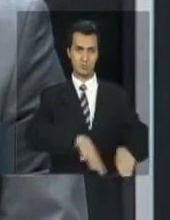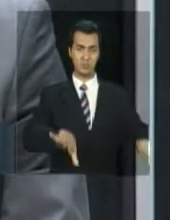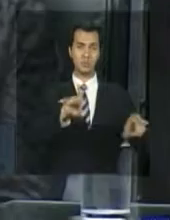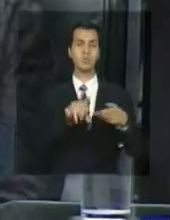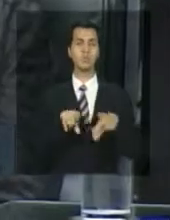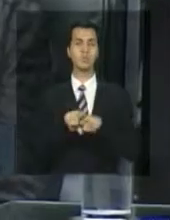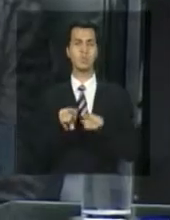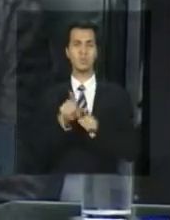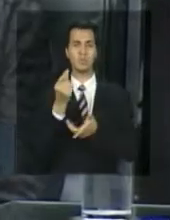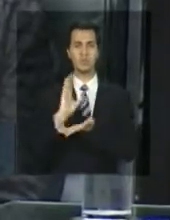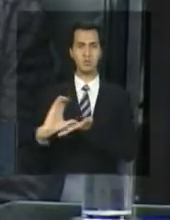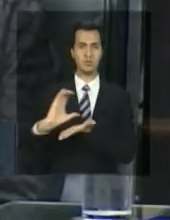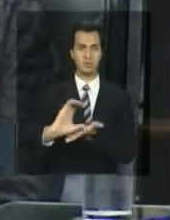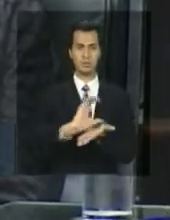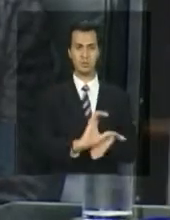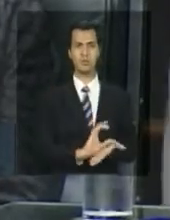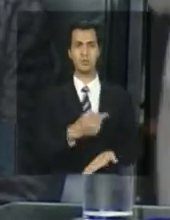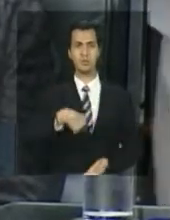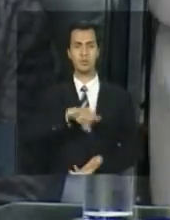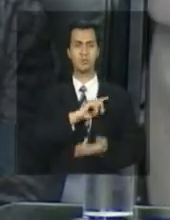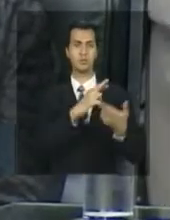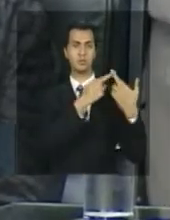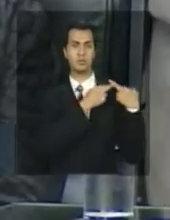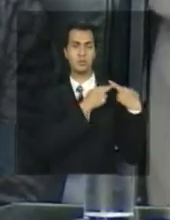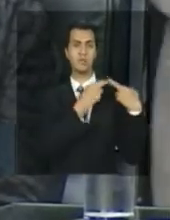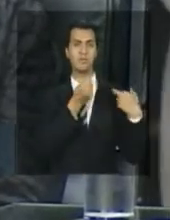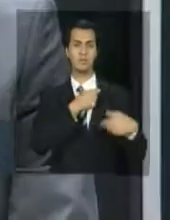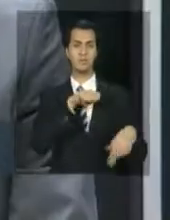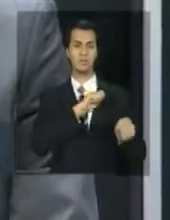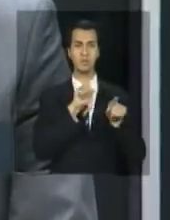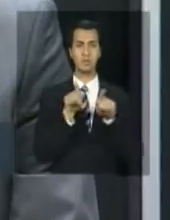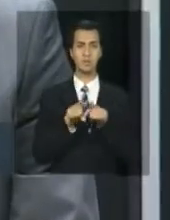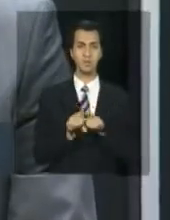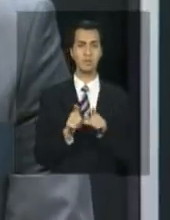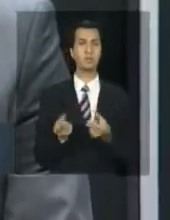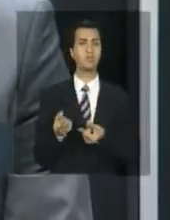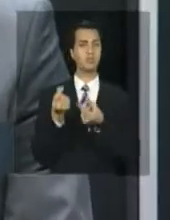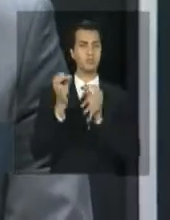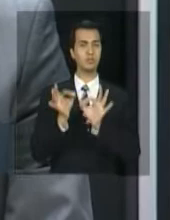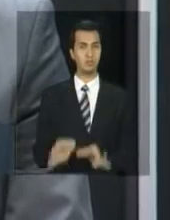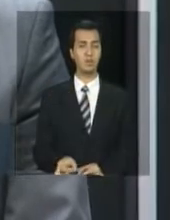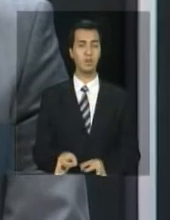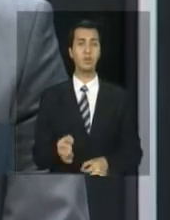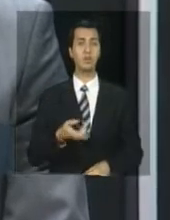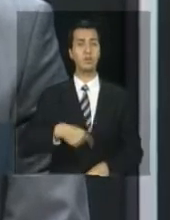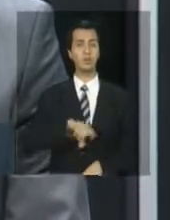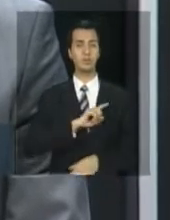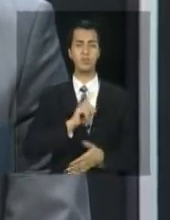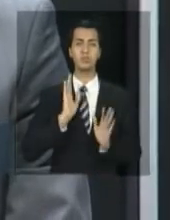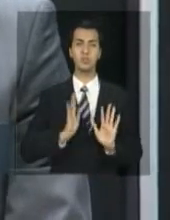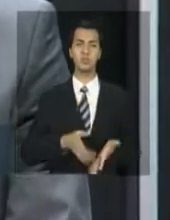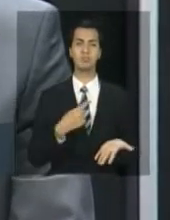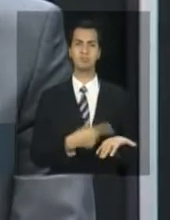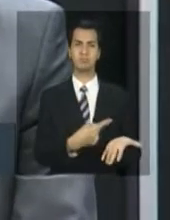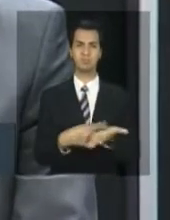investimentos. Com responsabilidade fiscal e monetária, temos adotado uma combinação de